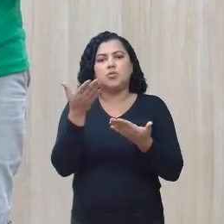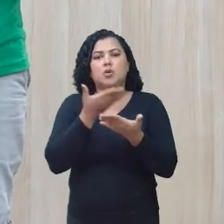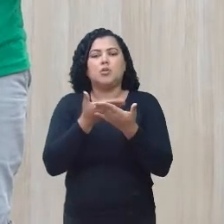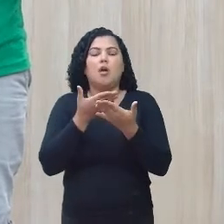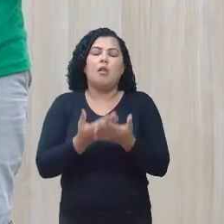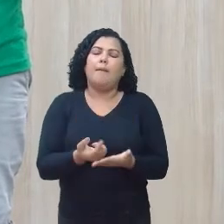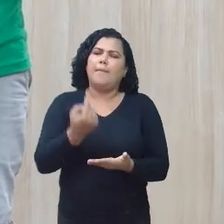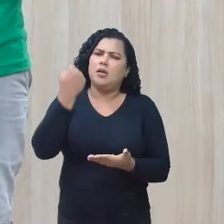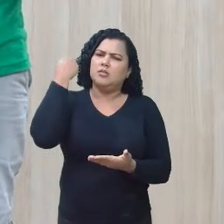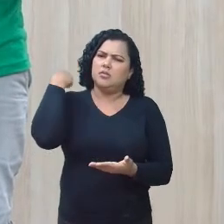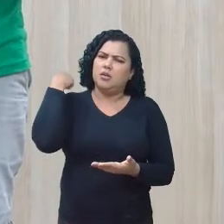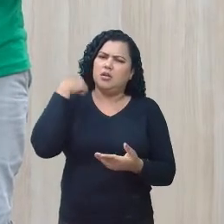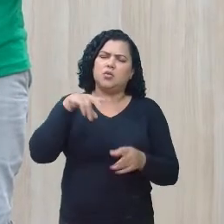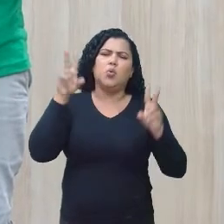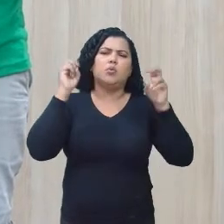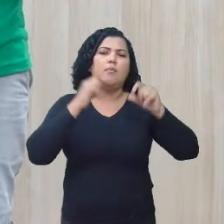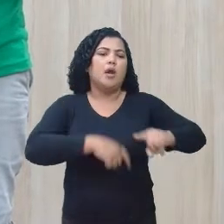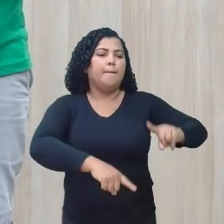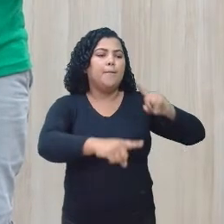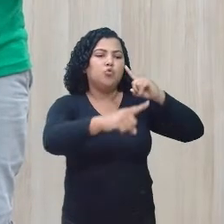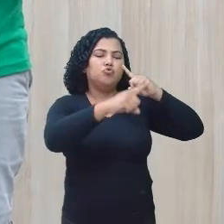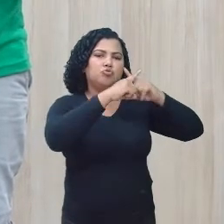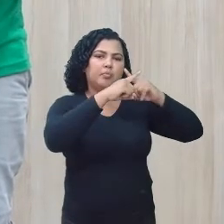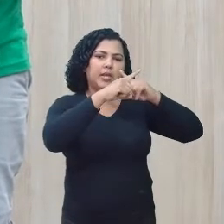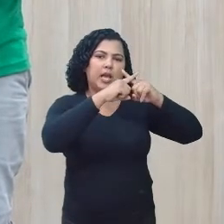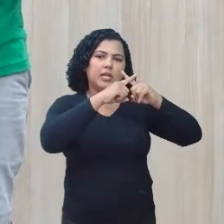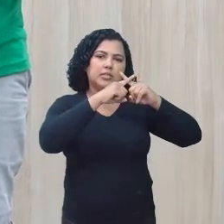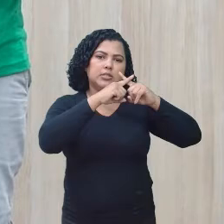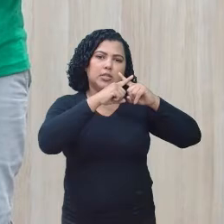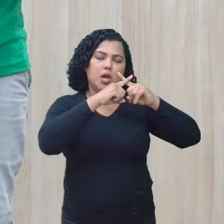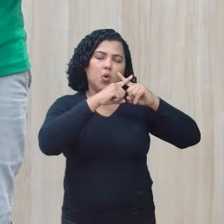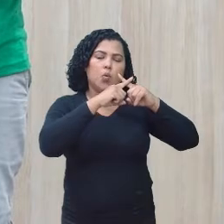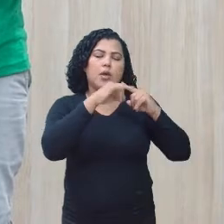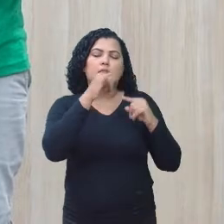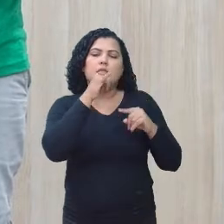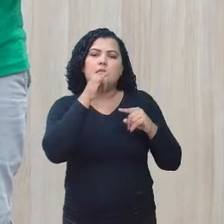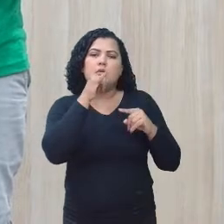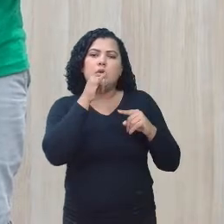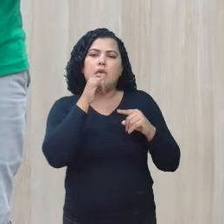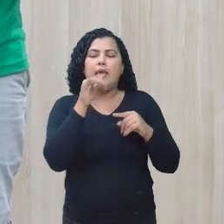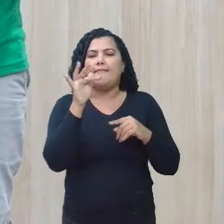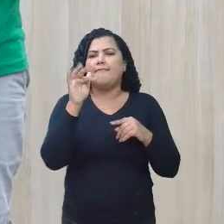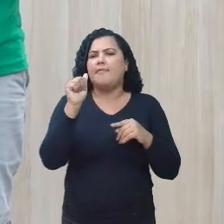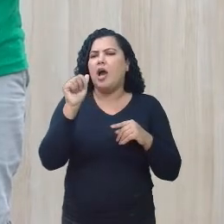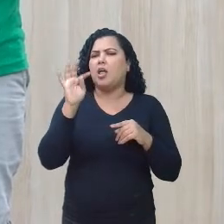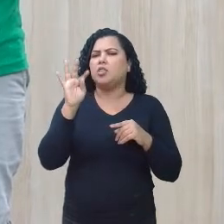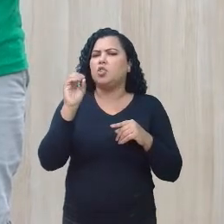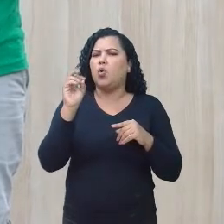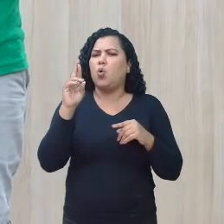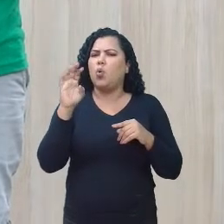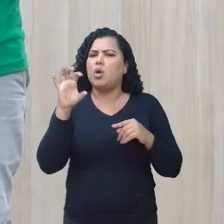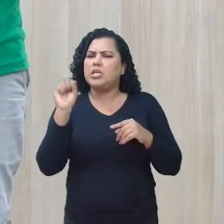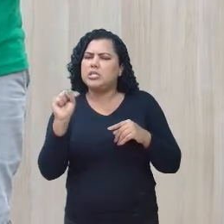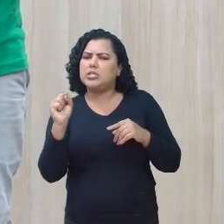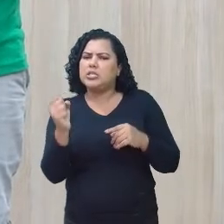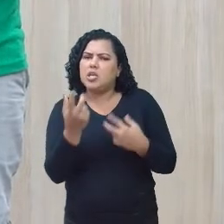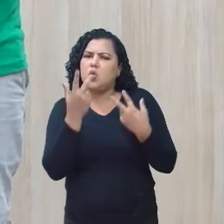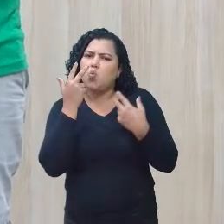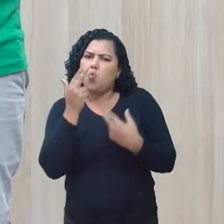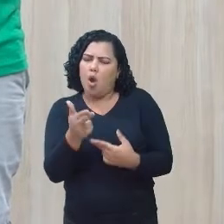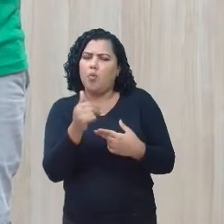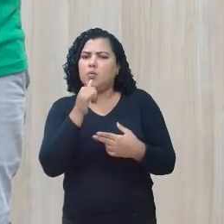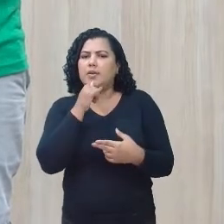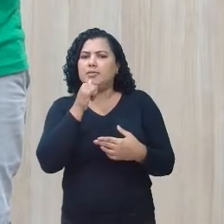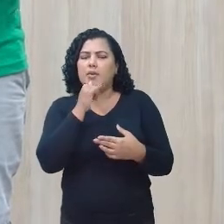de multiplicação de fatores iguais, ou seja, quando eu tenho multiplicações onde o fator é